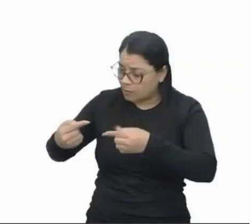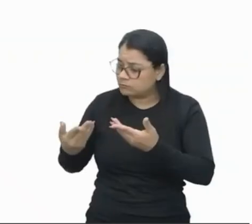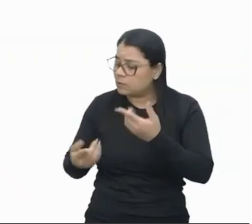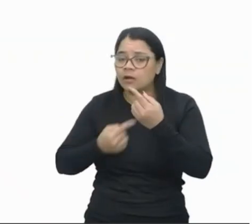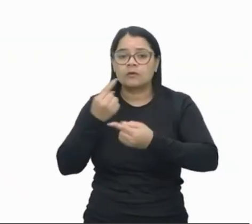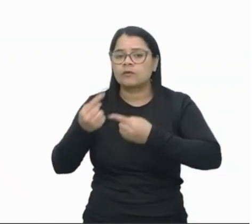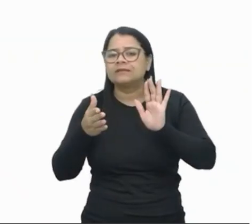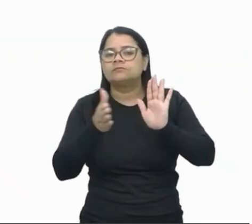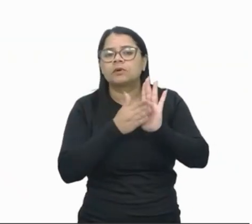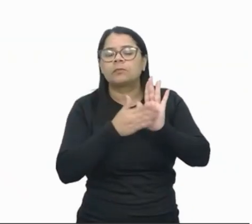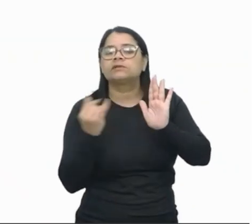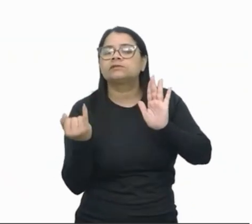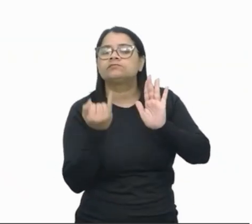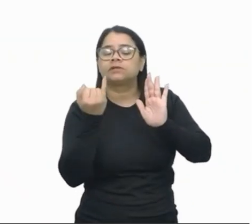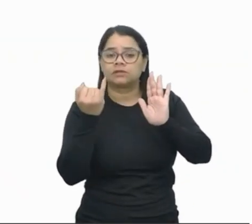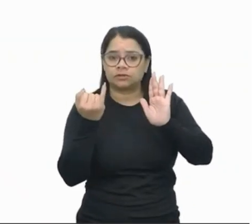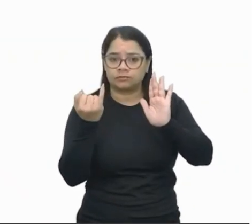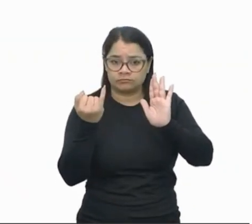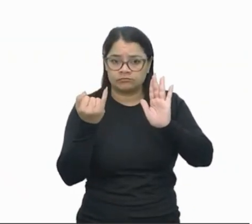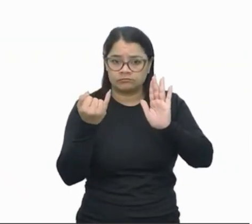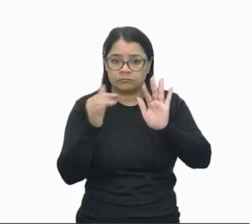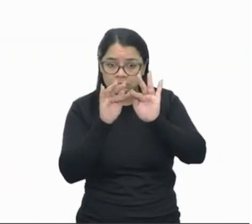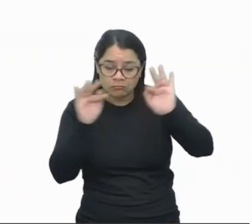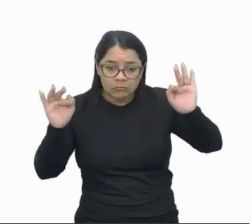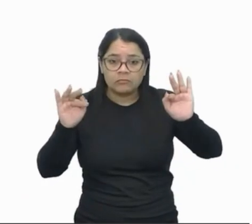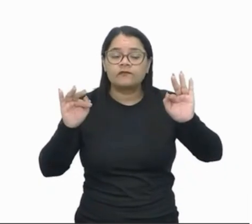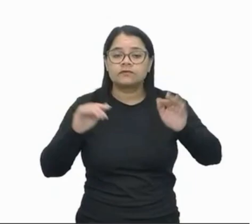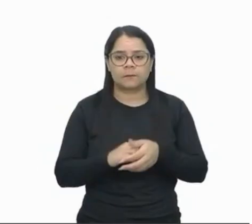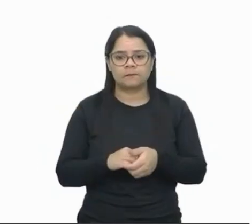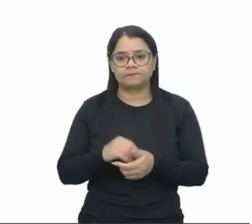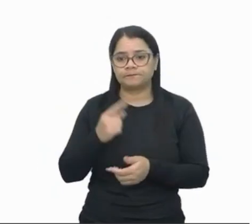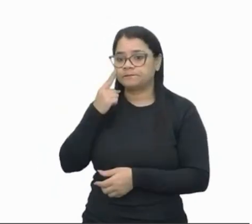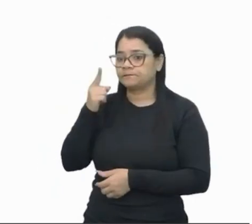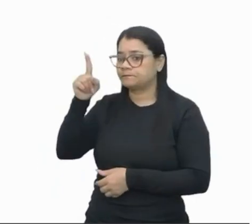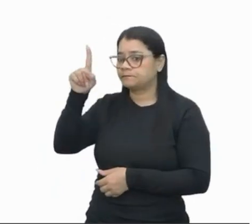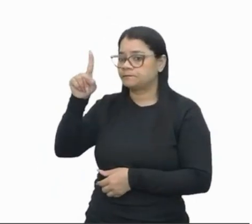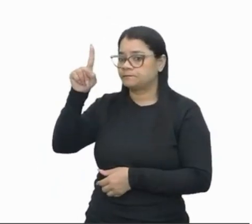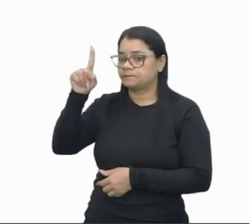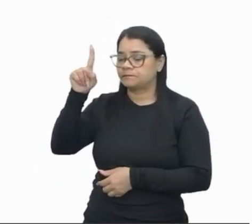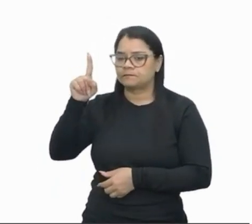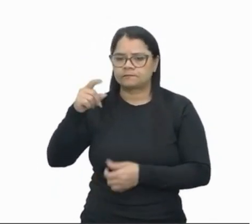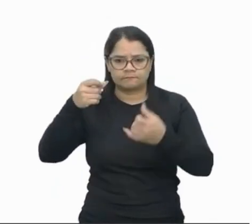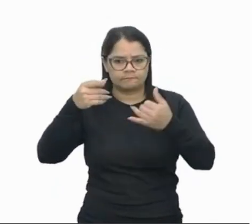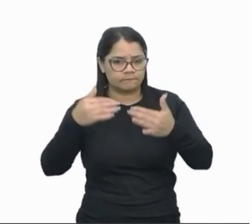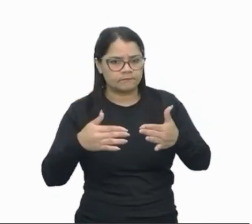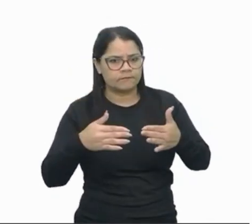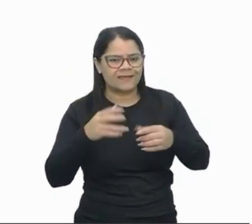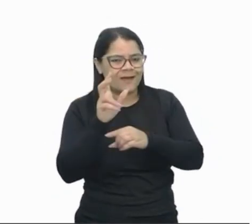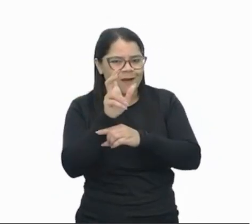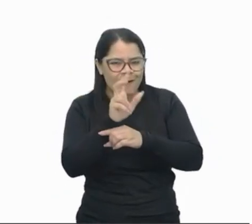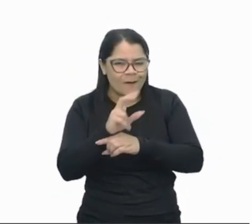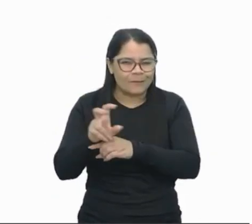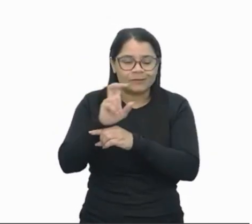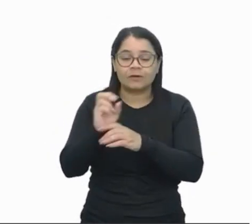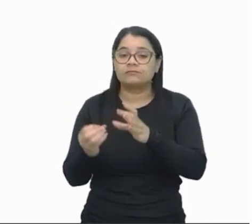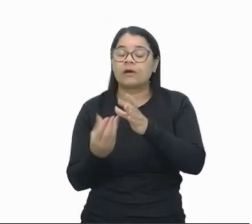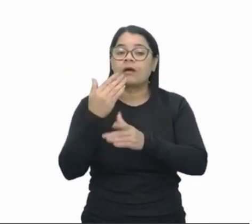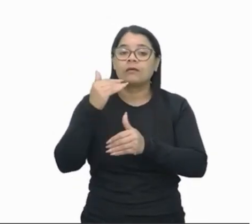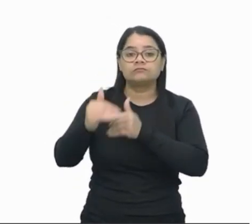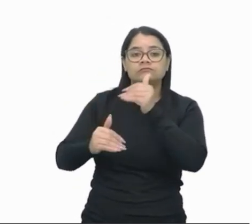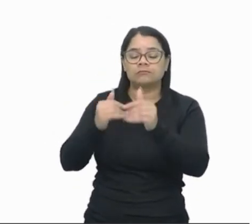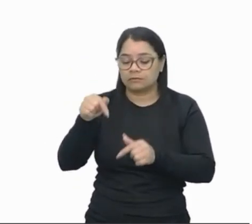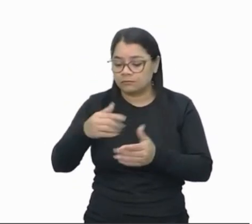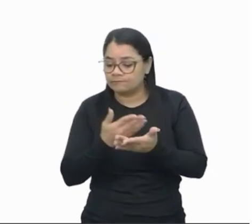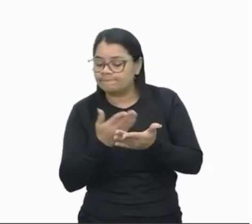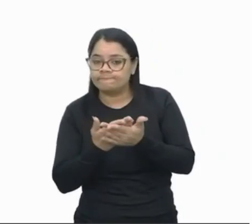as propostas ideais para um cofre realmente ser funcional. E linkar isso com o protótipo que a gente vai construir e no desenvolvimento